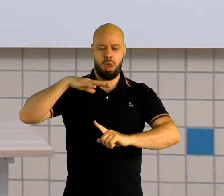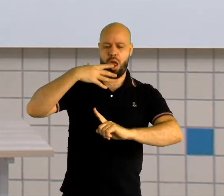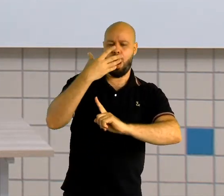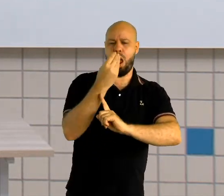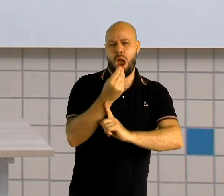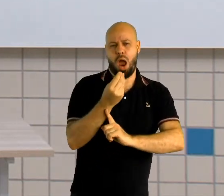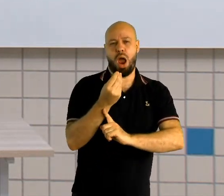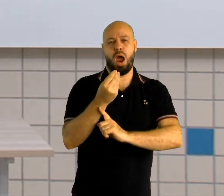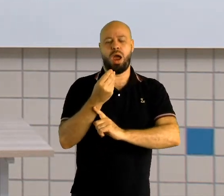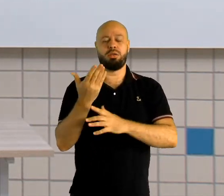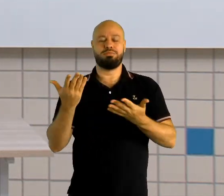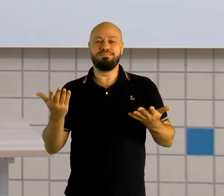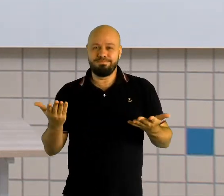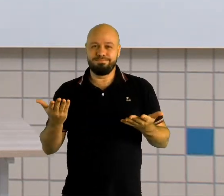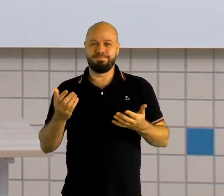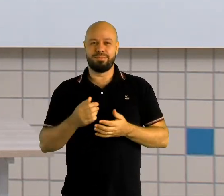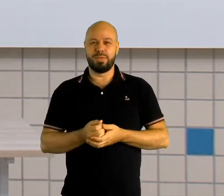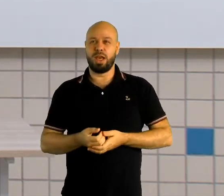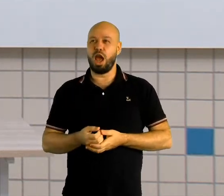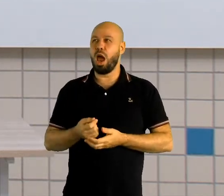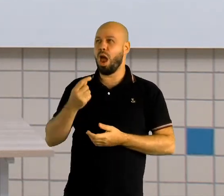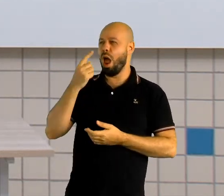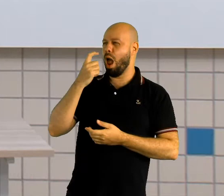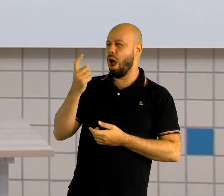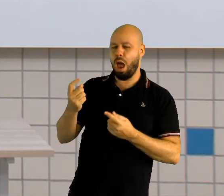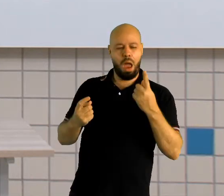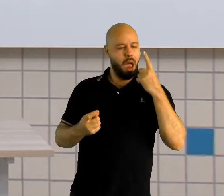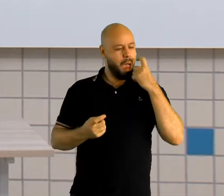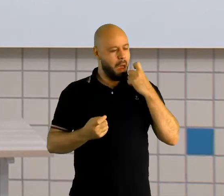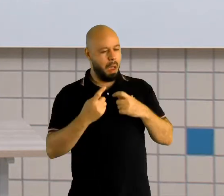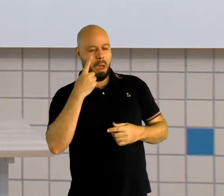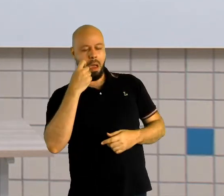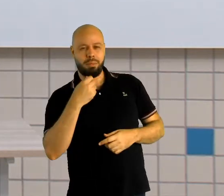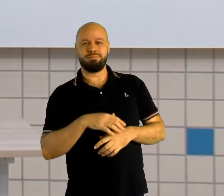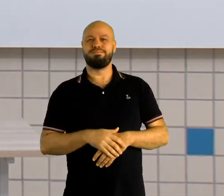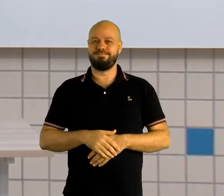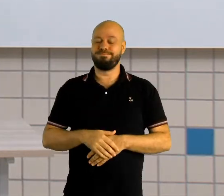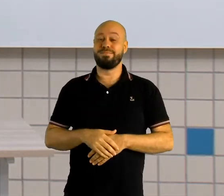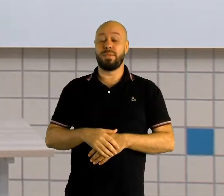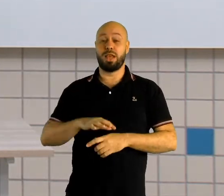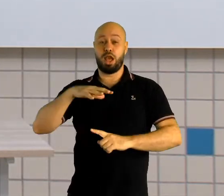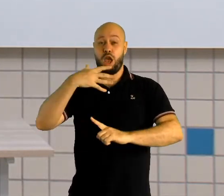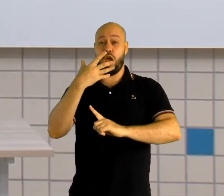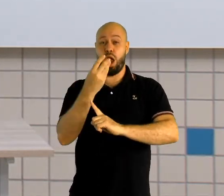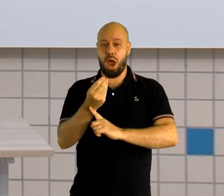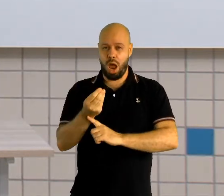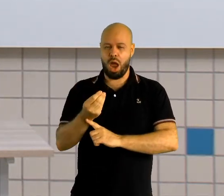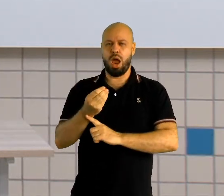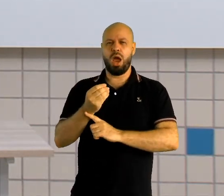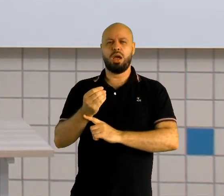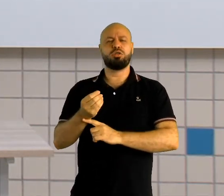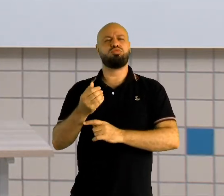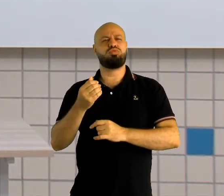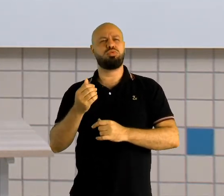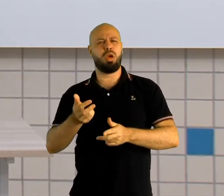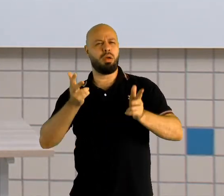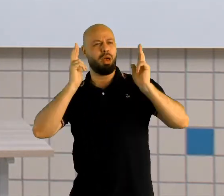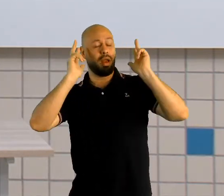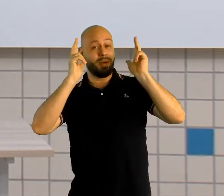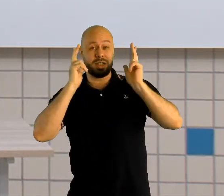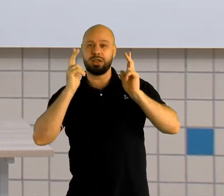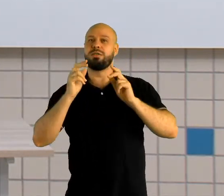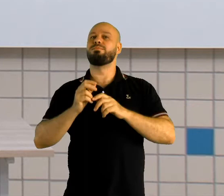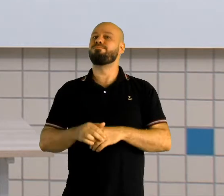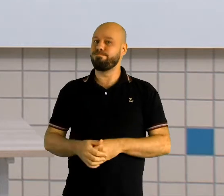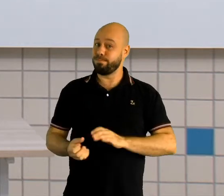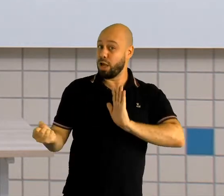atraía muitas pessoas. A arte e a diversão eram marcas centrais. As